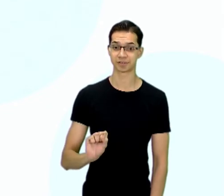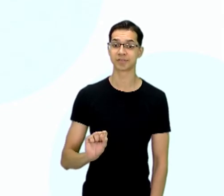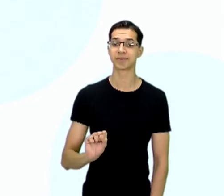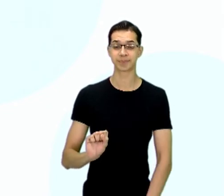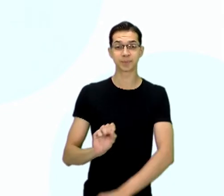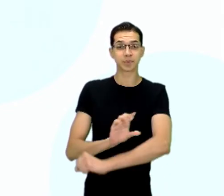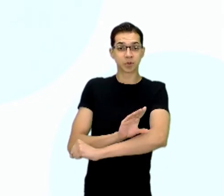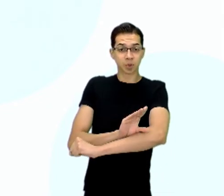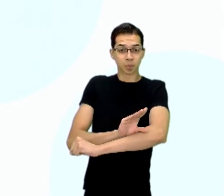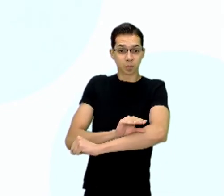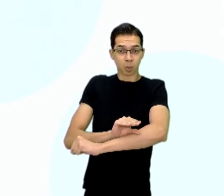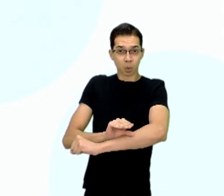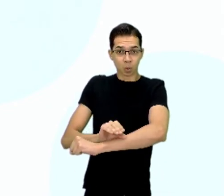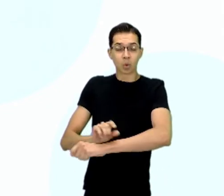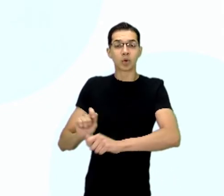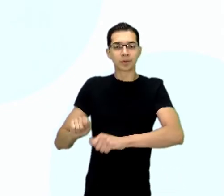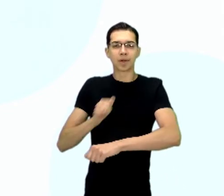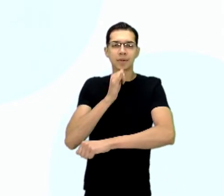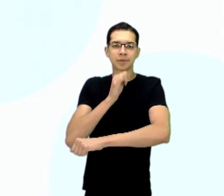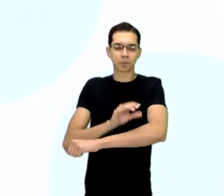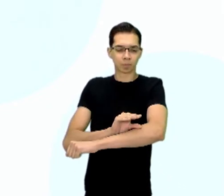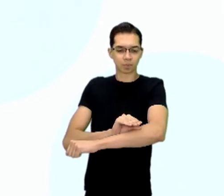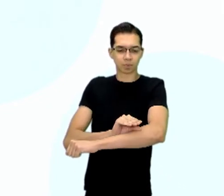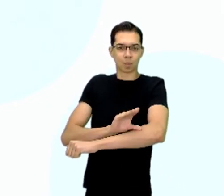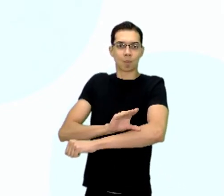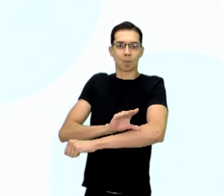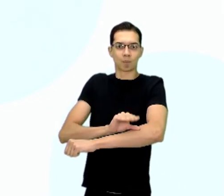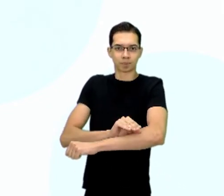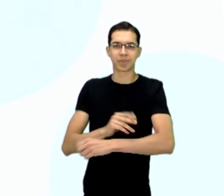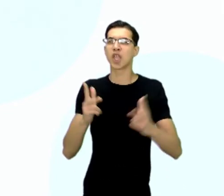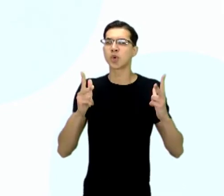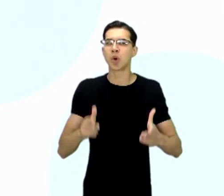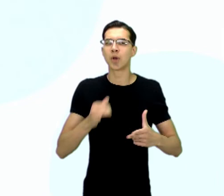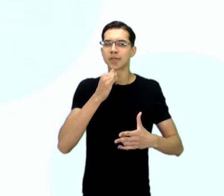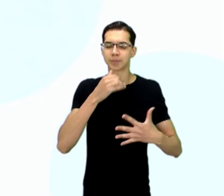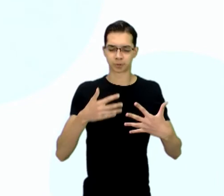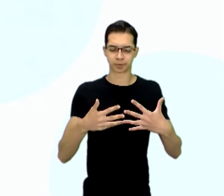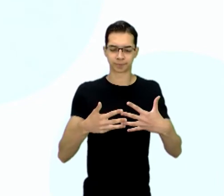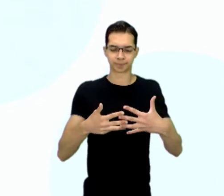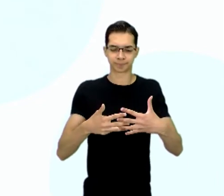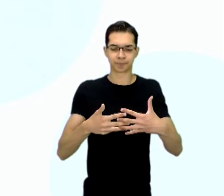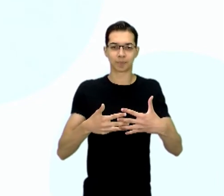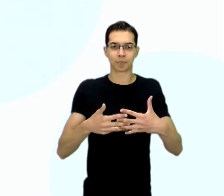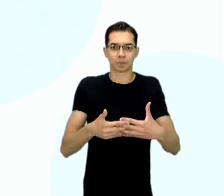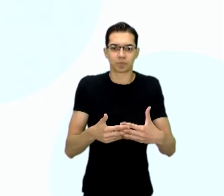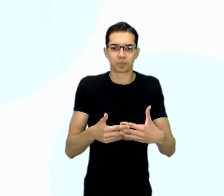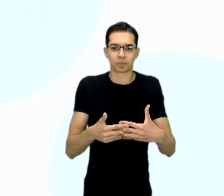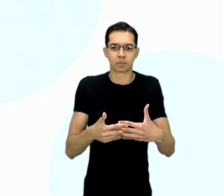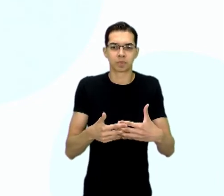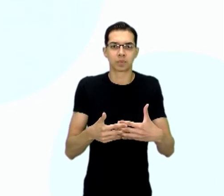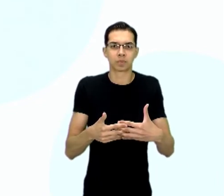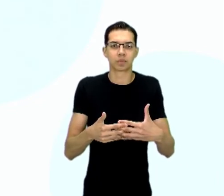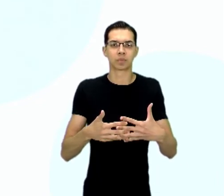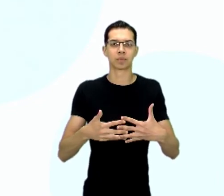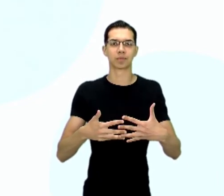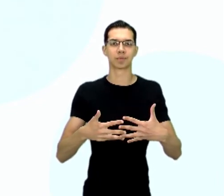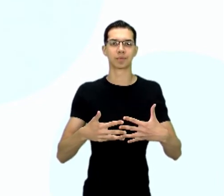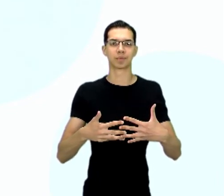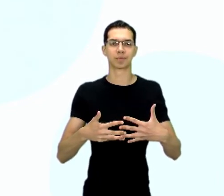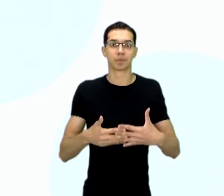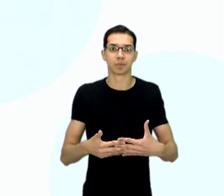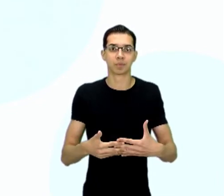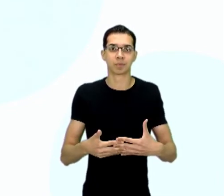músculo encurte ou que o músculo alongue, né, junto aí com a ação de outras